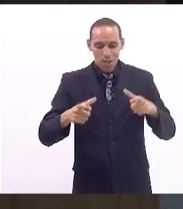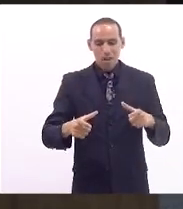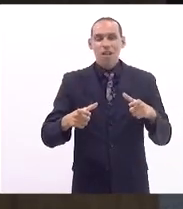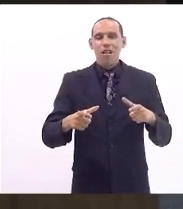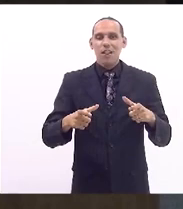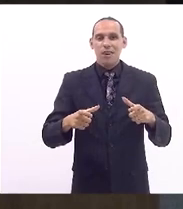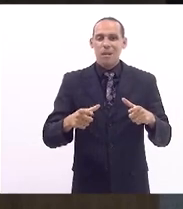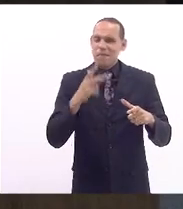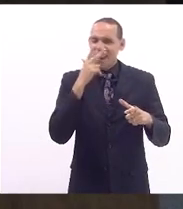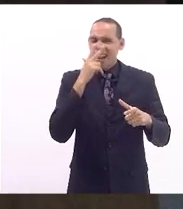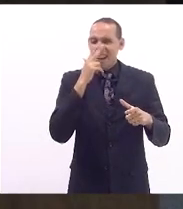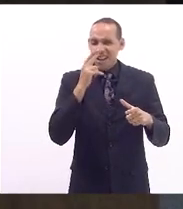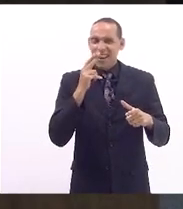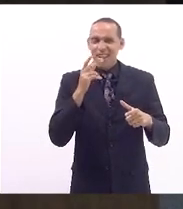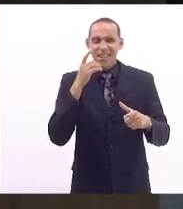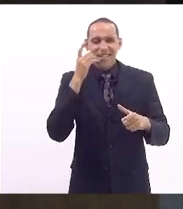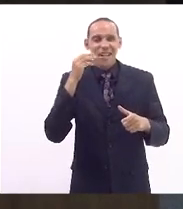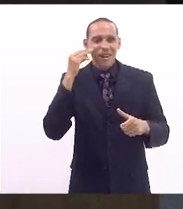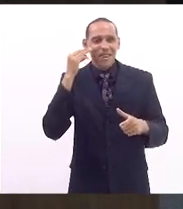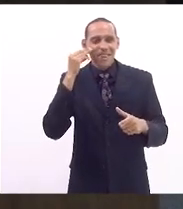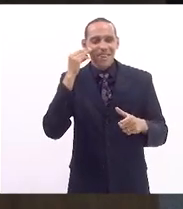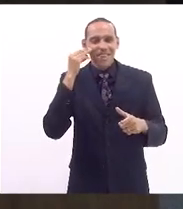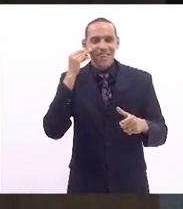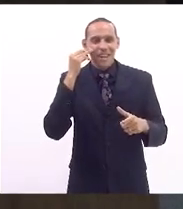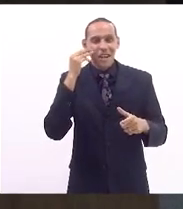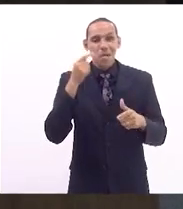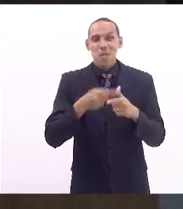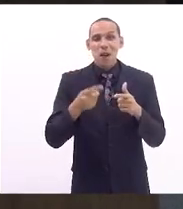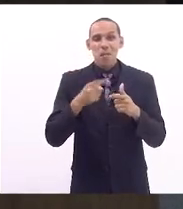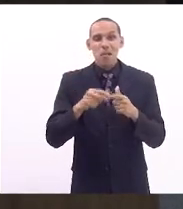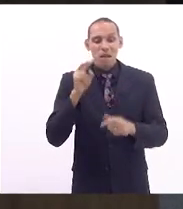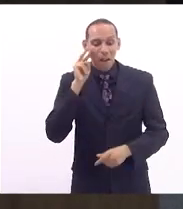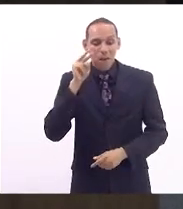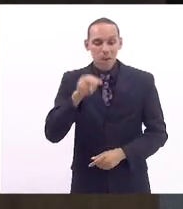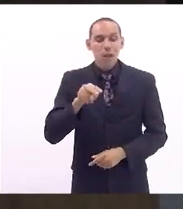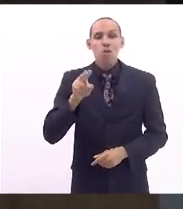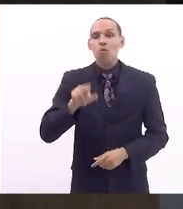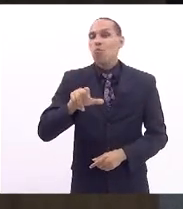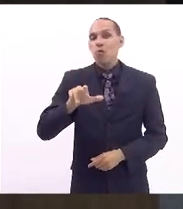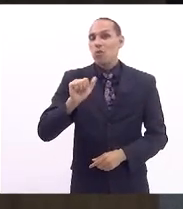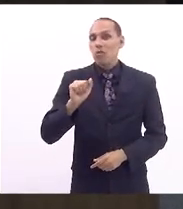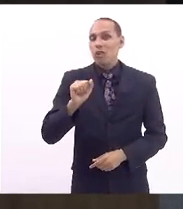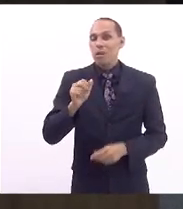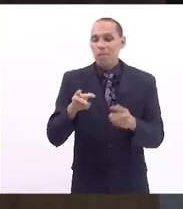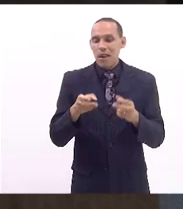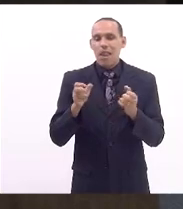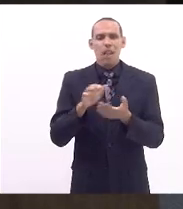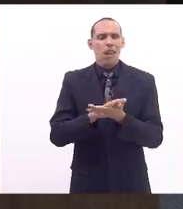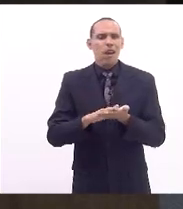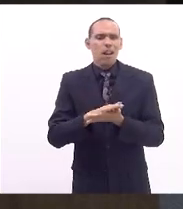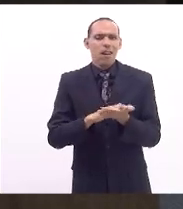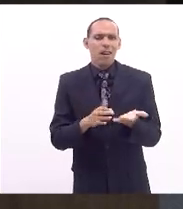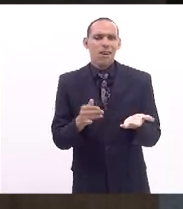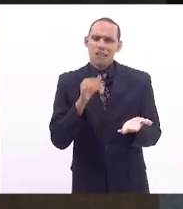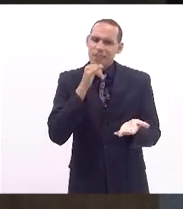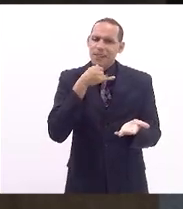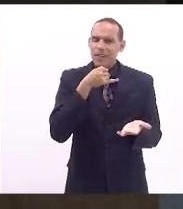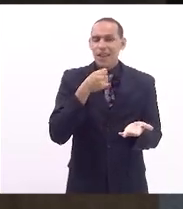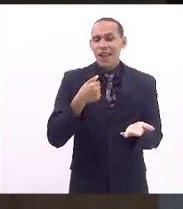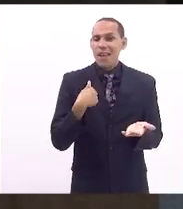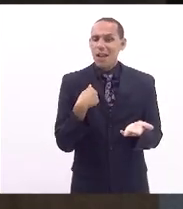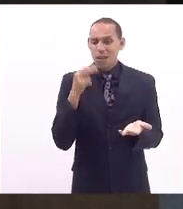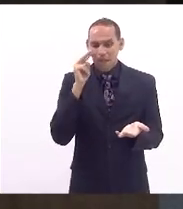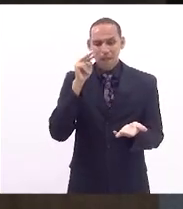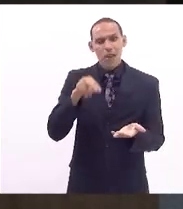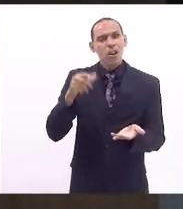e parece Deputado a Mônica que nunca viu o problema que nunca enxergou a situação infelizmente se eu